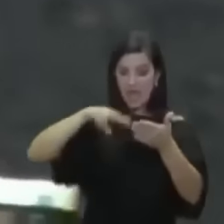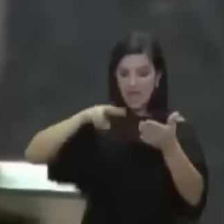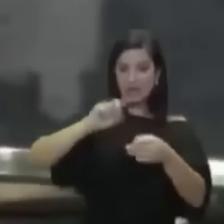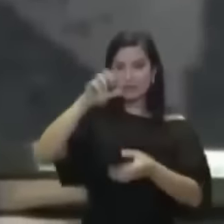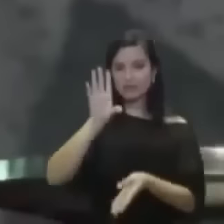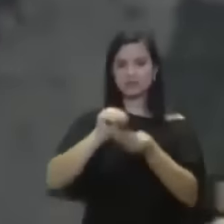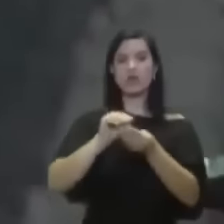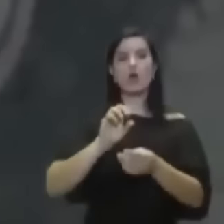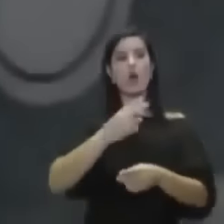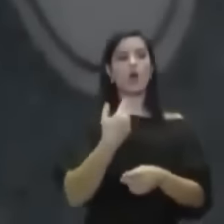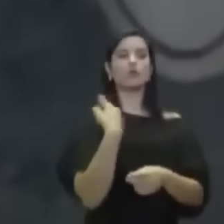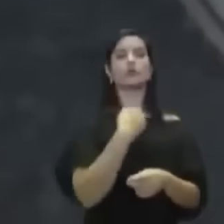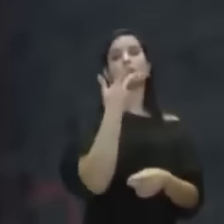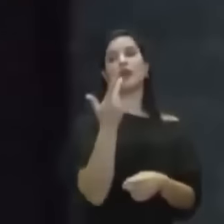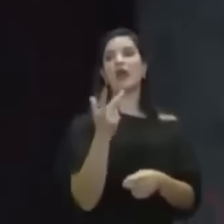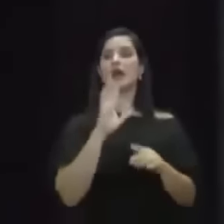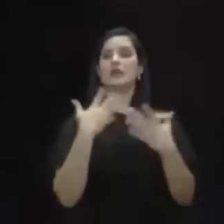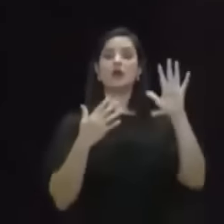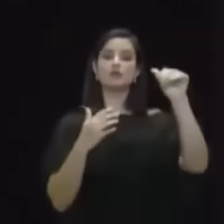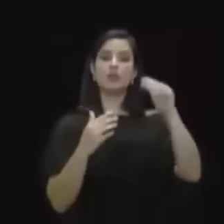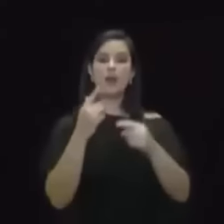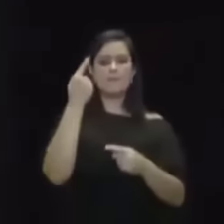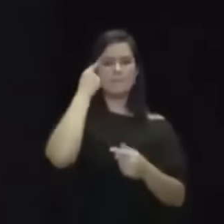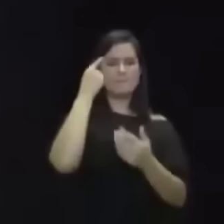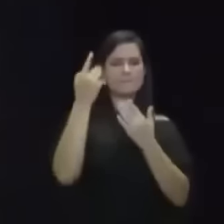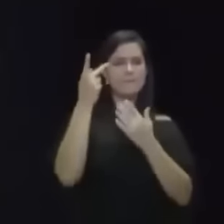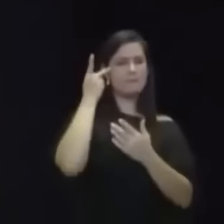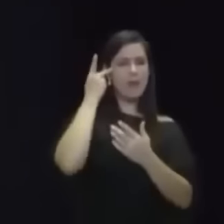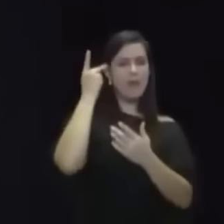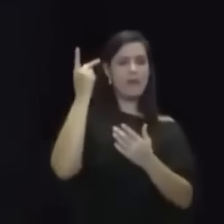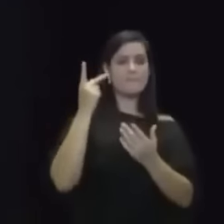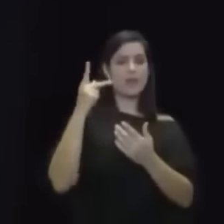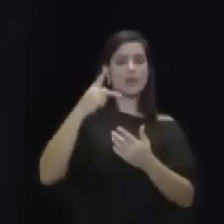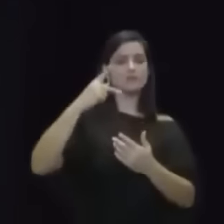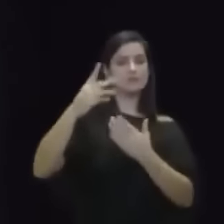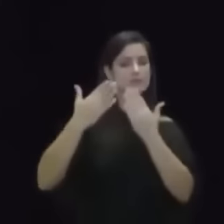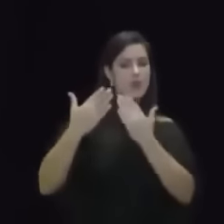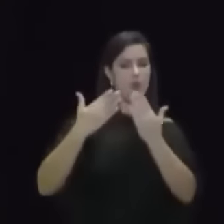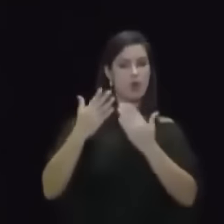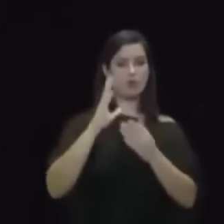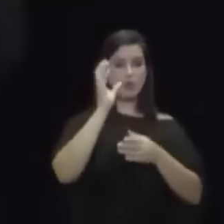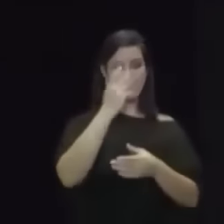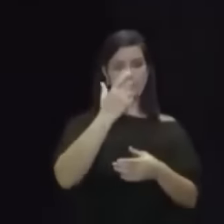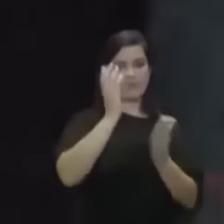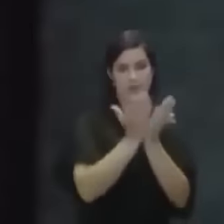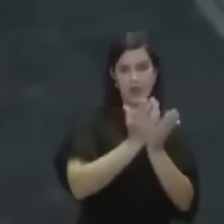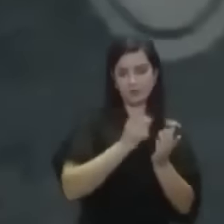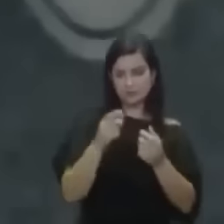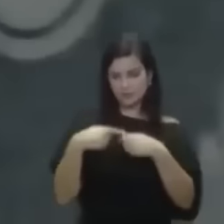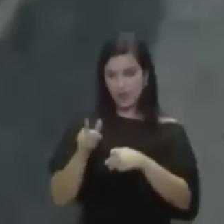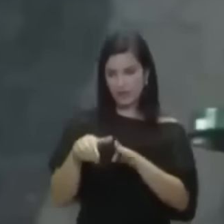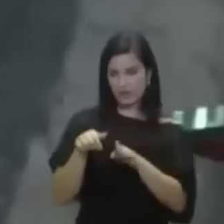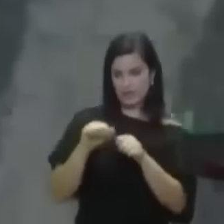um psicólogo cristão para fazer um acompanhamento com você, você está com a cabeça meio confusa, está muito instável emocionalmente, para você melhorar o seu performance